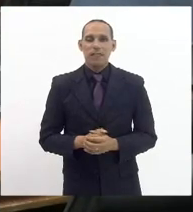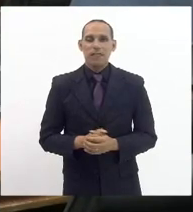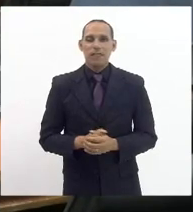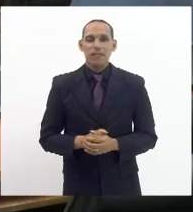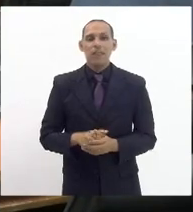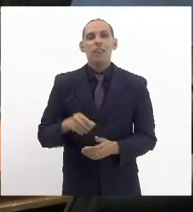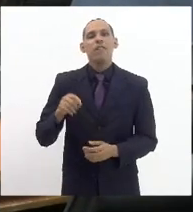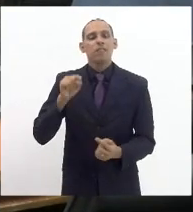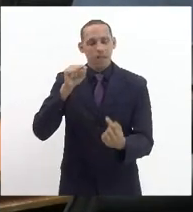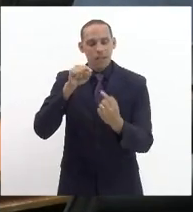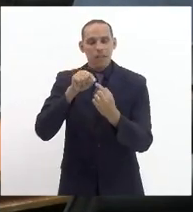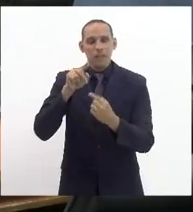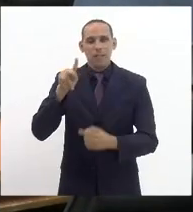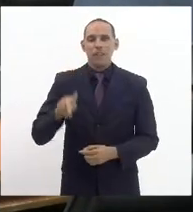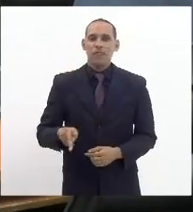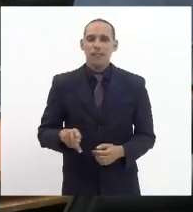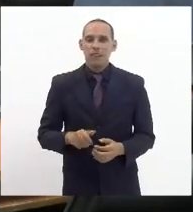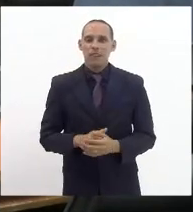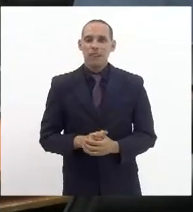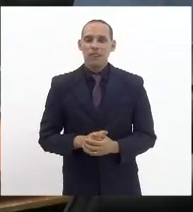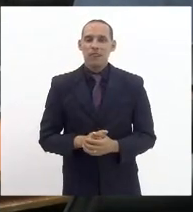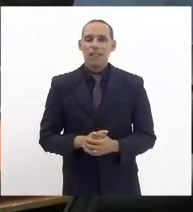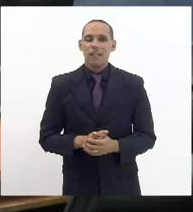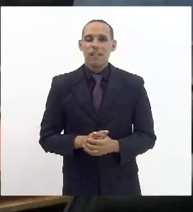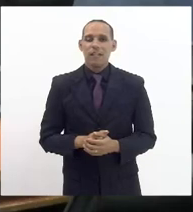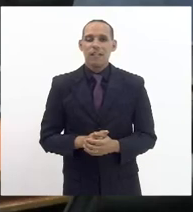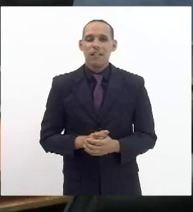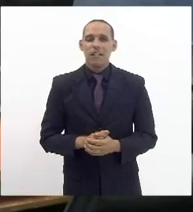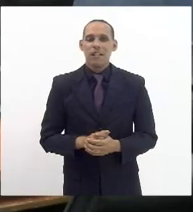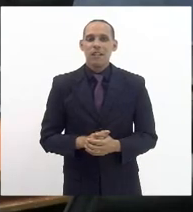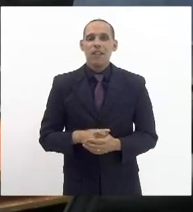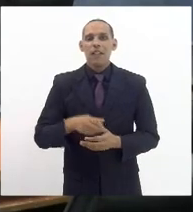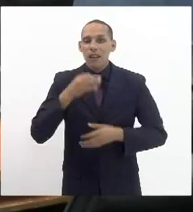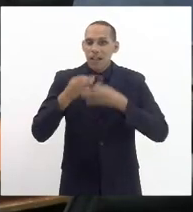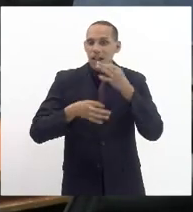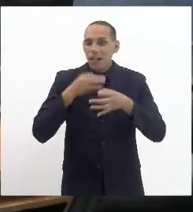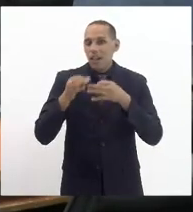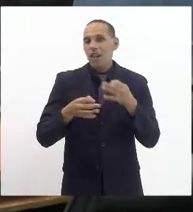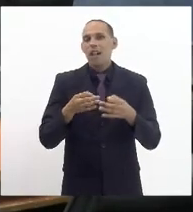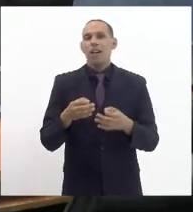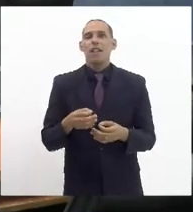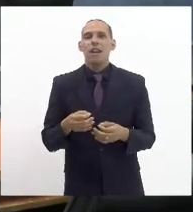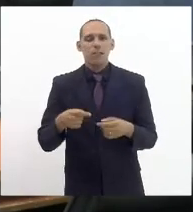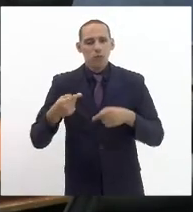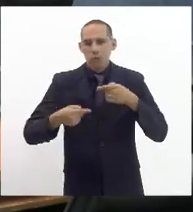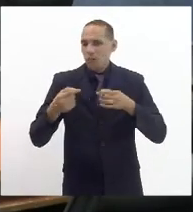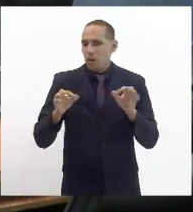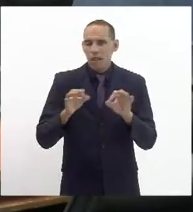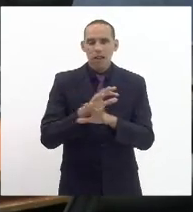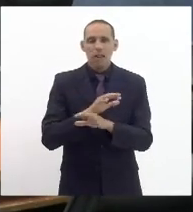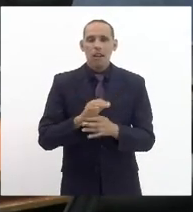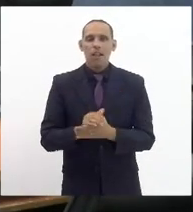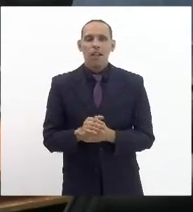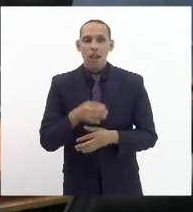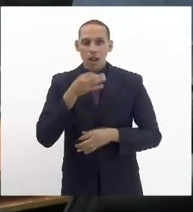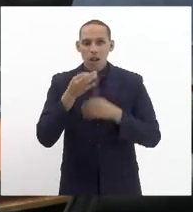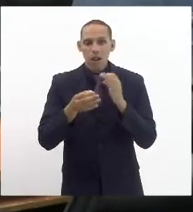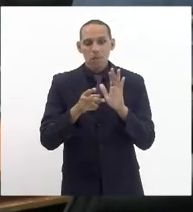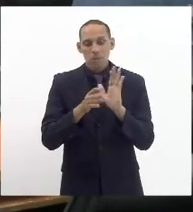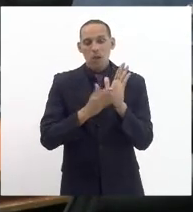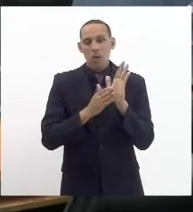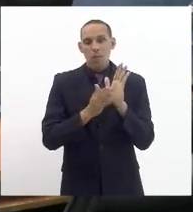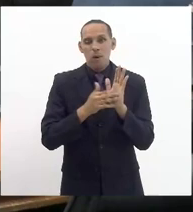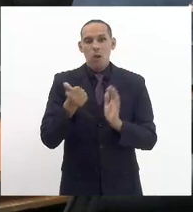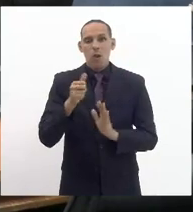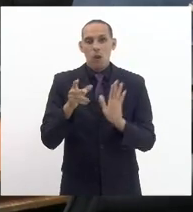Presidente, favorável. Pareceres emitidos em discussão. Não havendo quem queira discutir, encerrada a discussão. Presidente, proposta recebeu 11